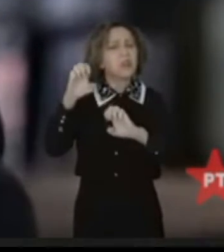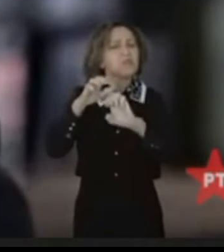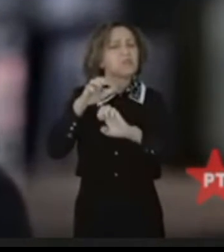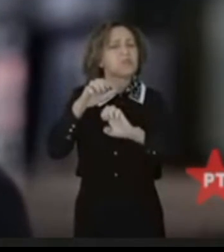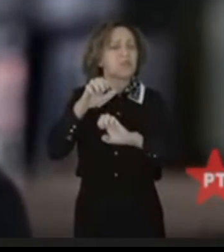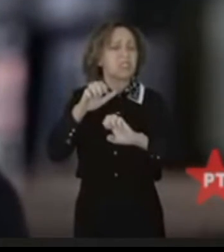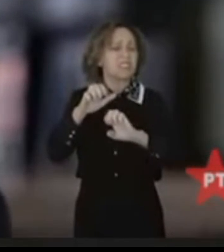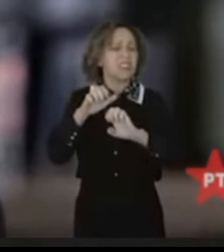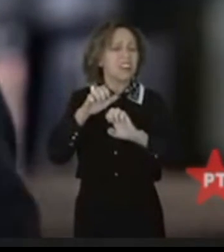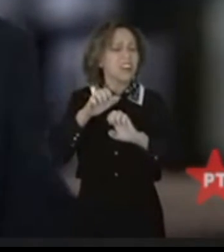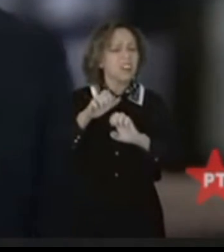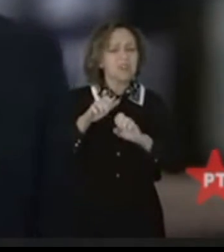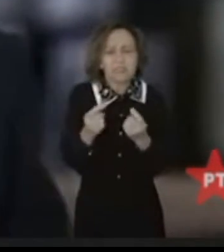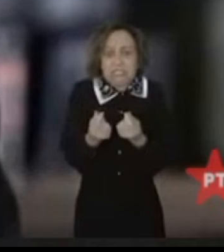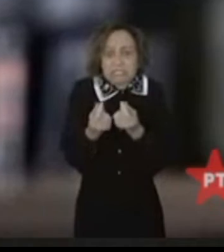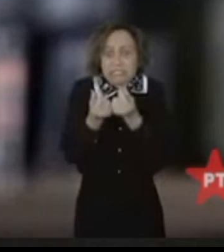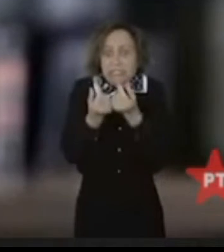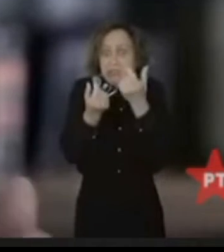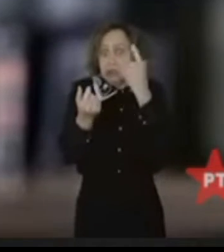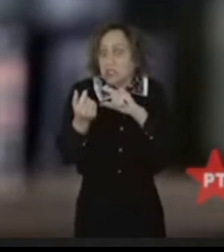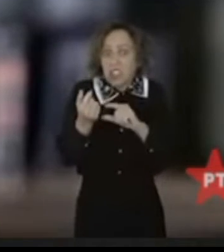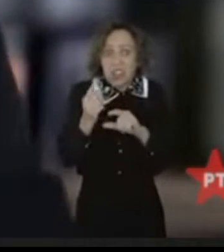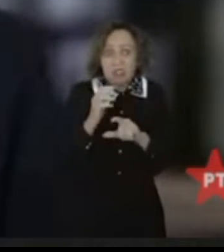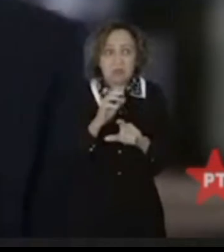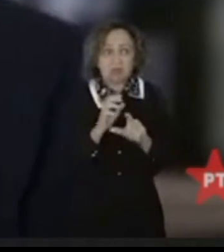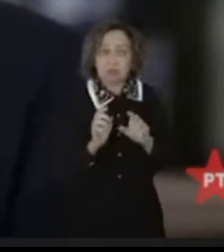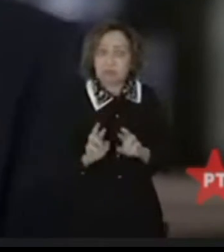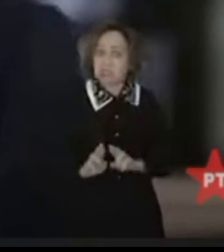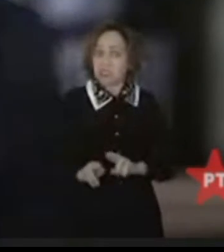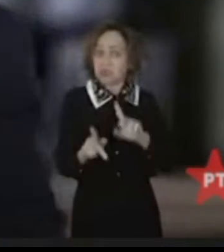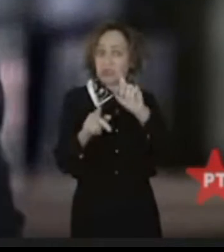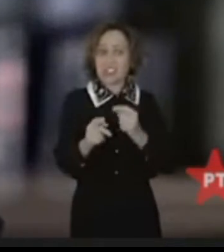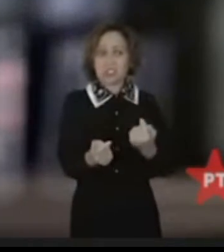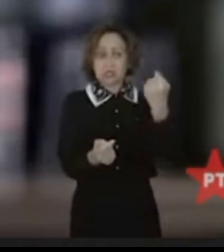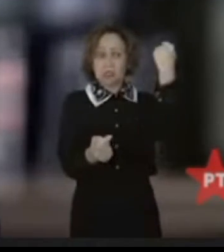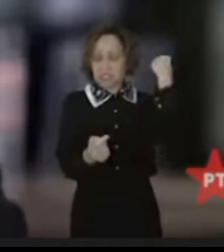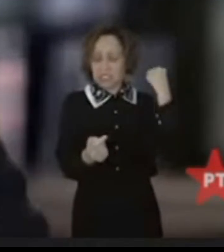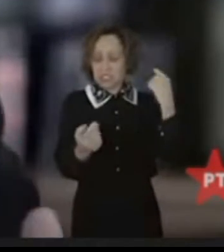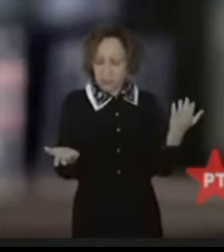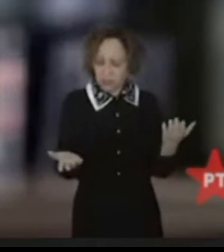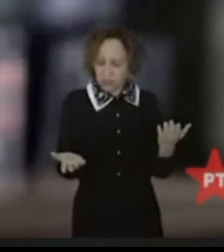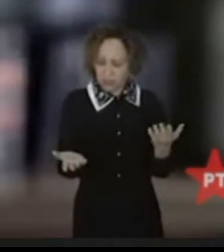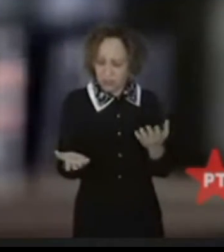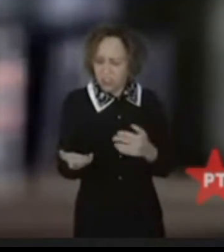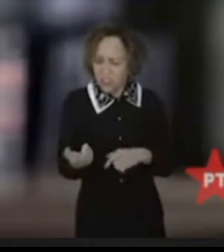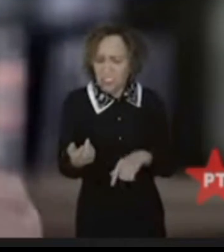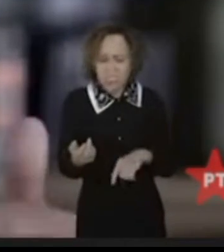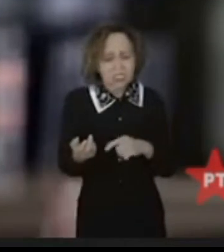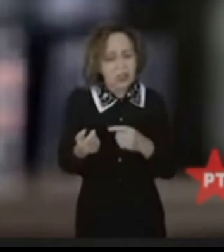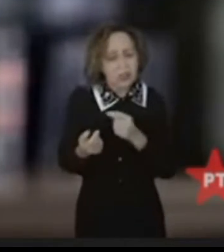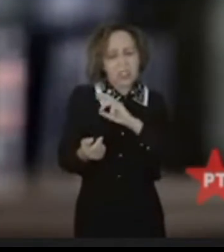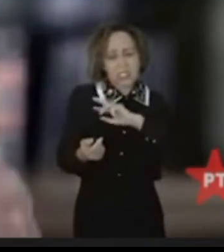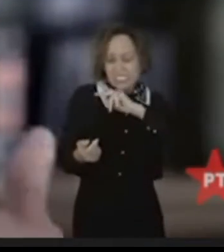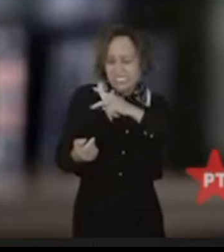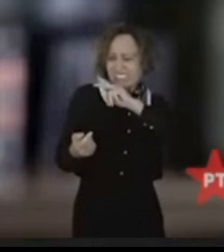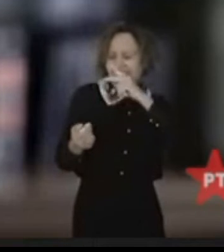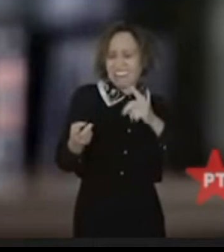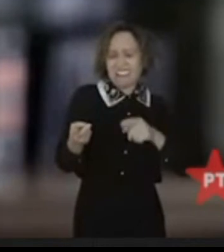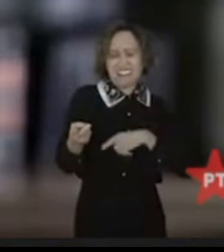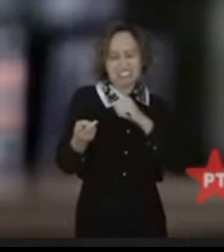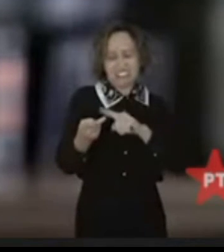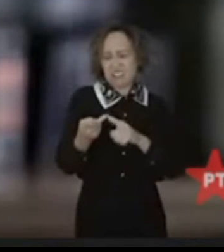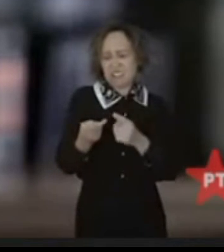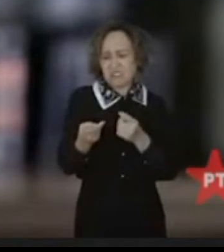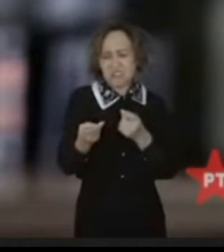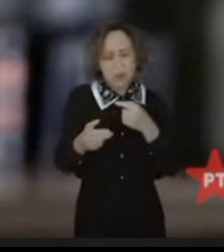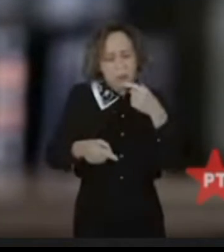ganharam no meu governo. Nunca nós geramos tantos empregos, nunca se aumentou tanto salário, nunca houve tanta política de